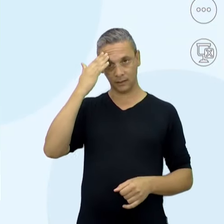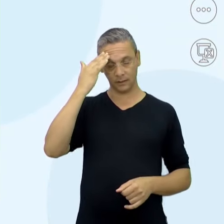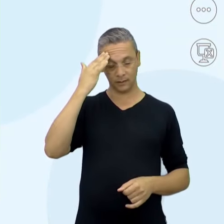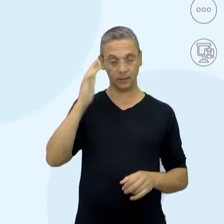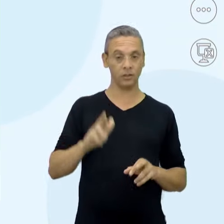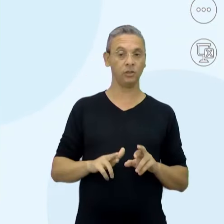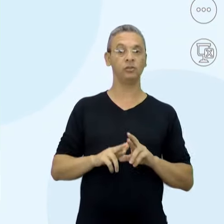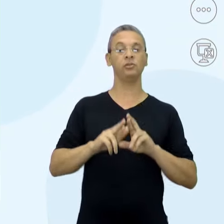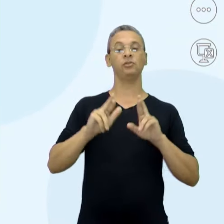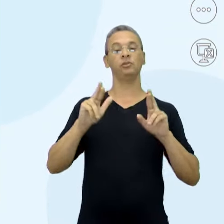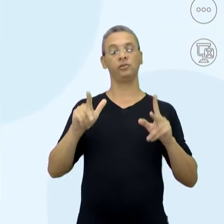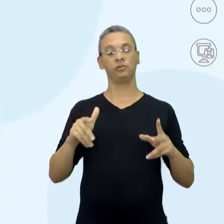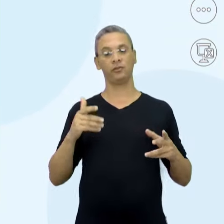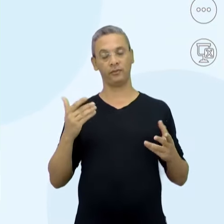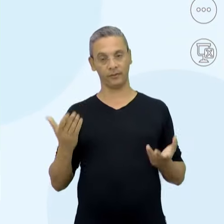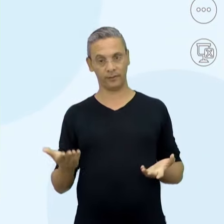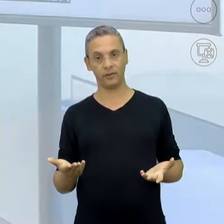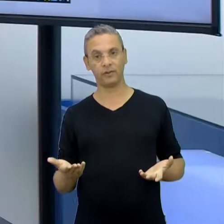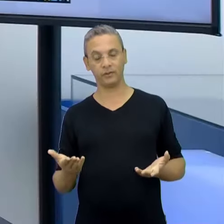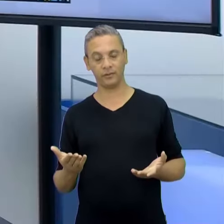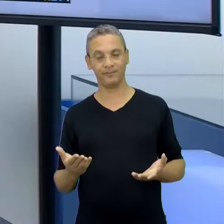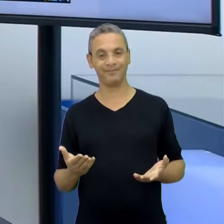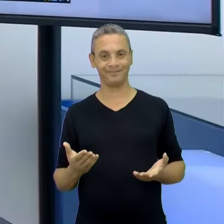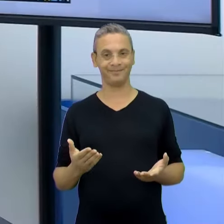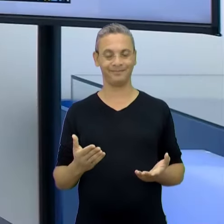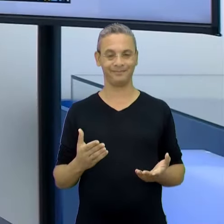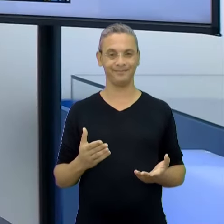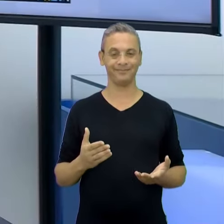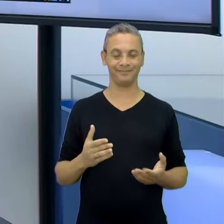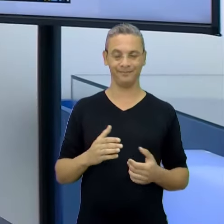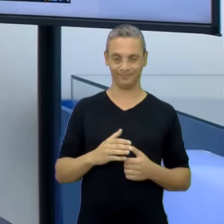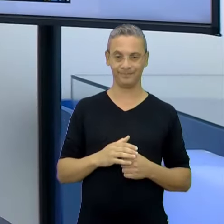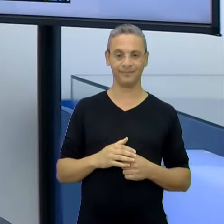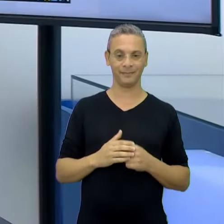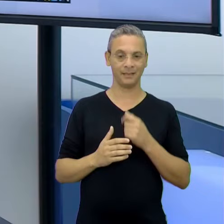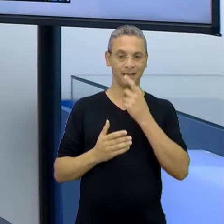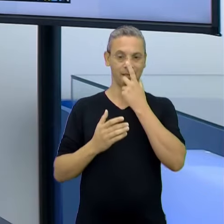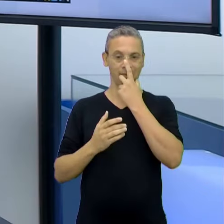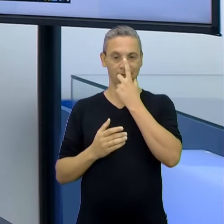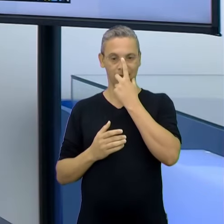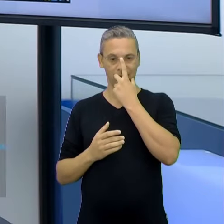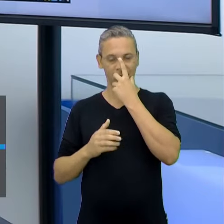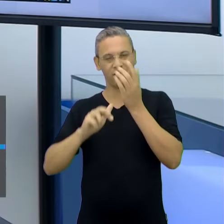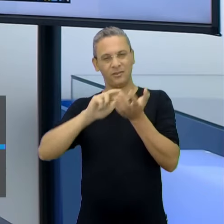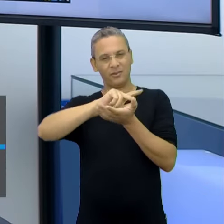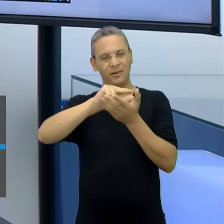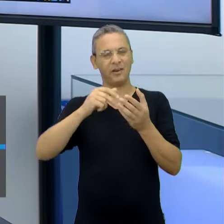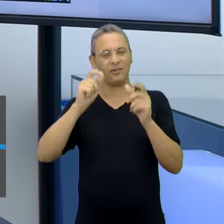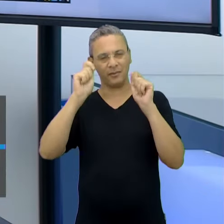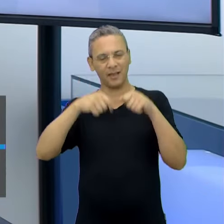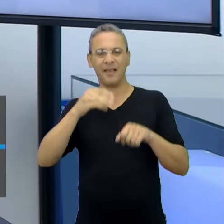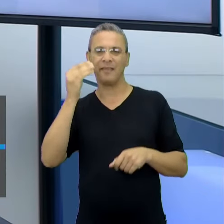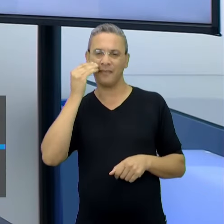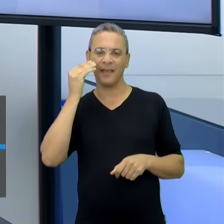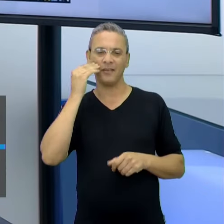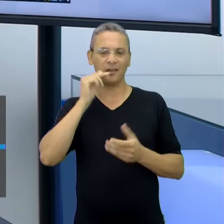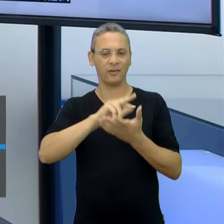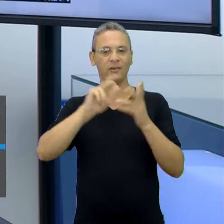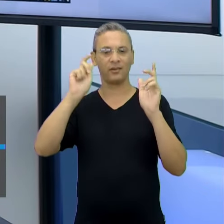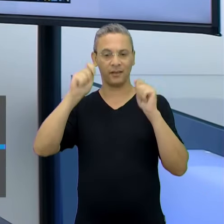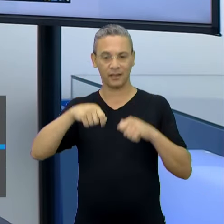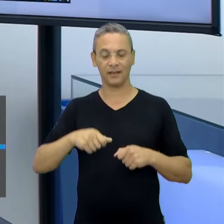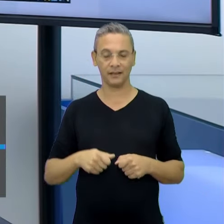é diferente da lâmpada que eu mostrei lá, que era incandescente. Olha, tem bastante coisa que dá para você fazer nesse simulador.